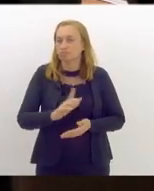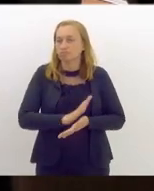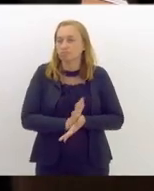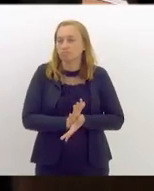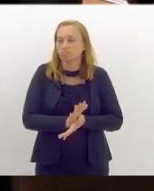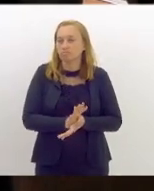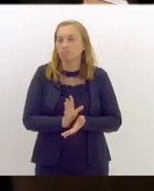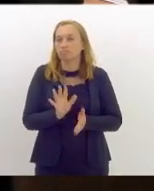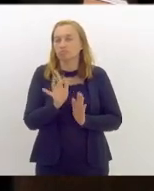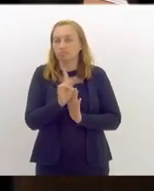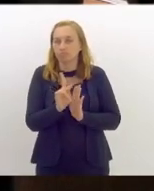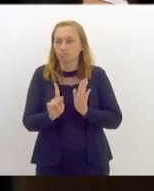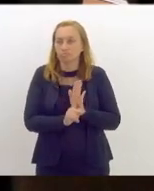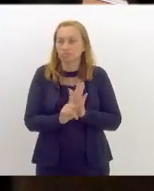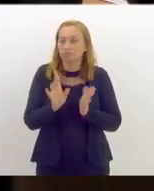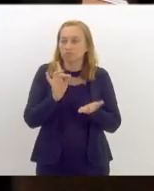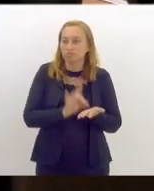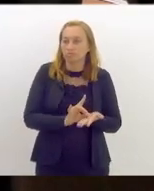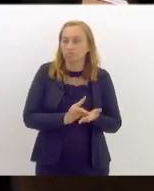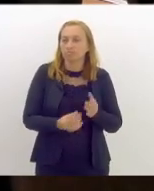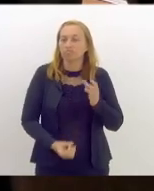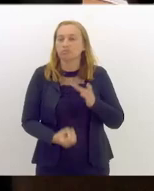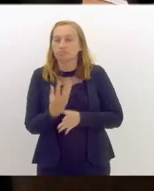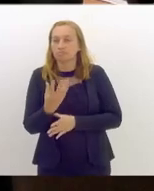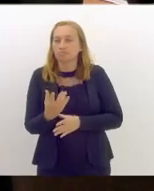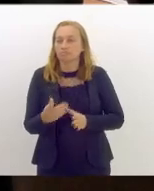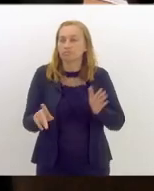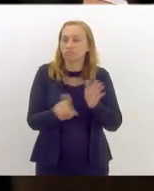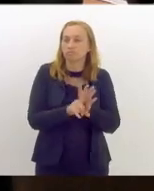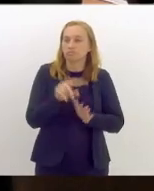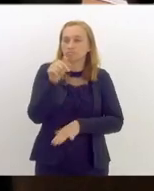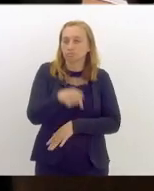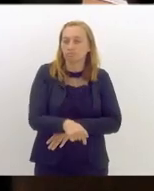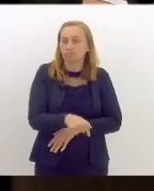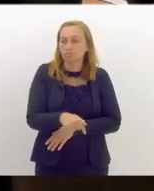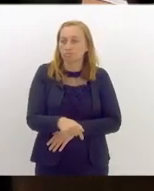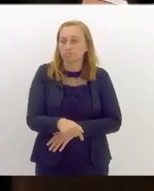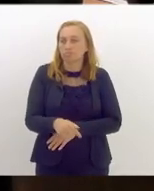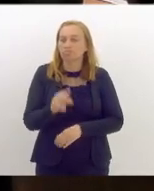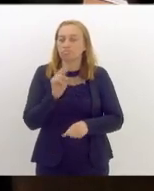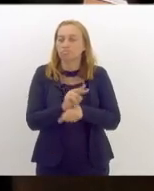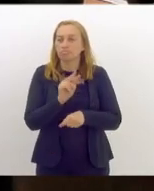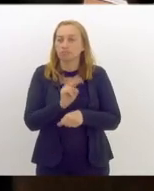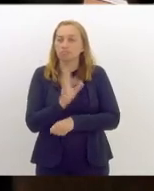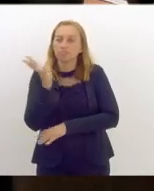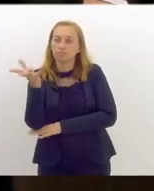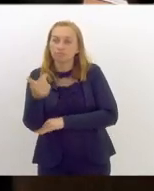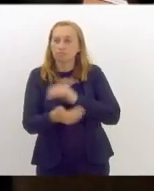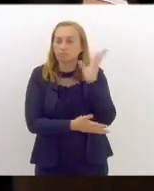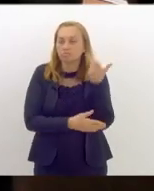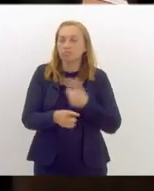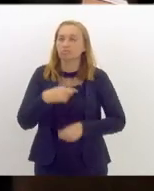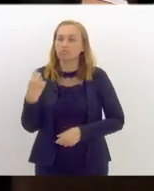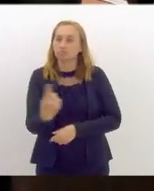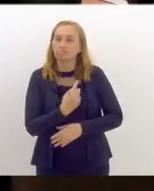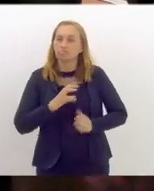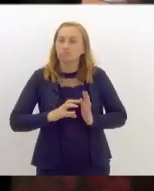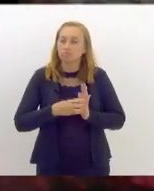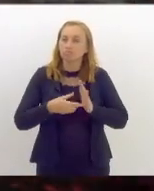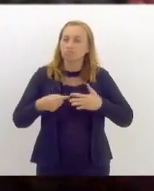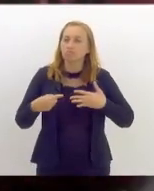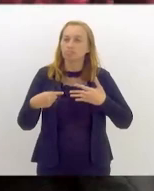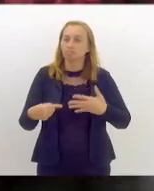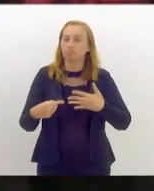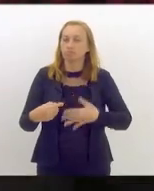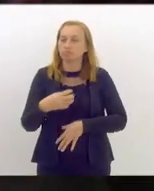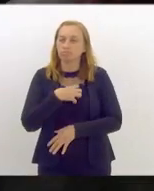o projeto original tão bem colocado no legislativo que é de Proteção Ambiental então para nós do pessoal não faz